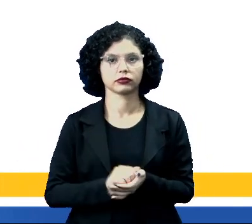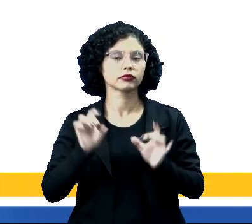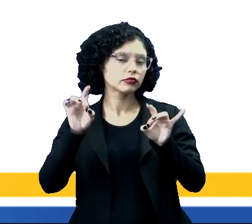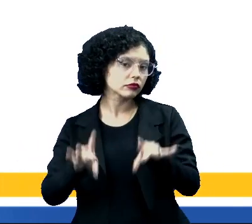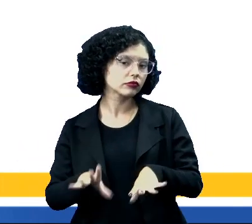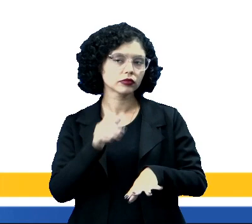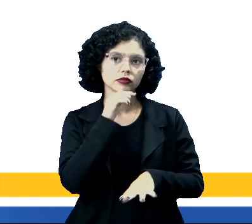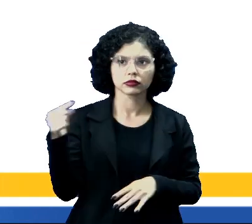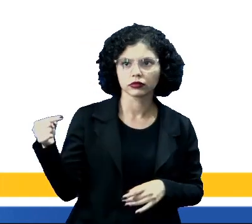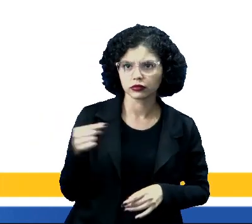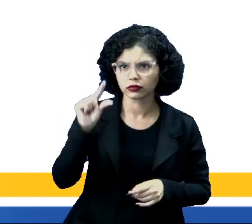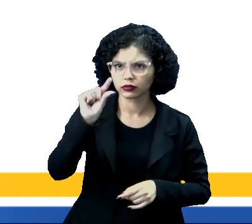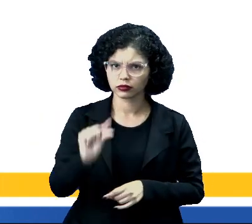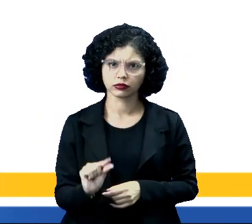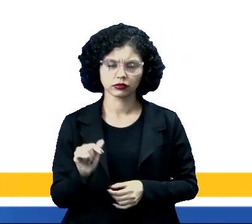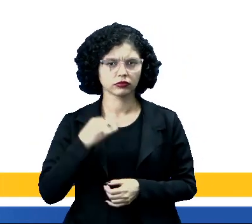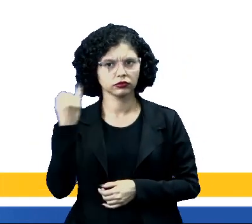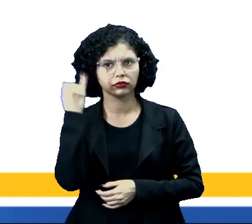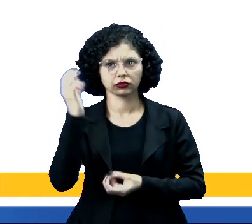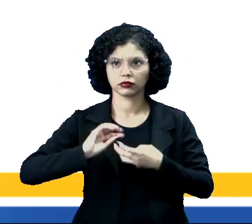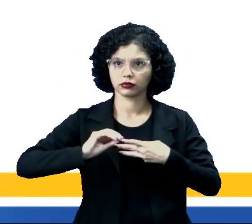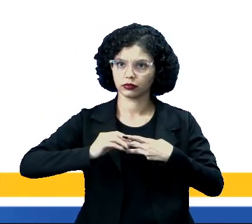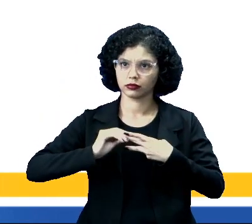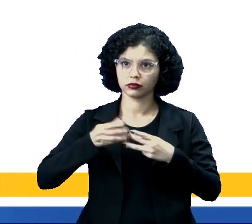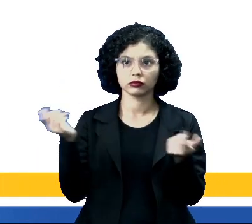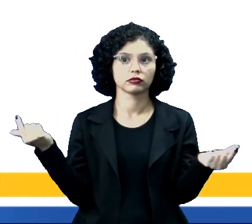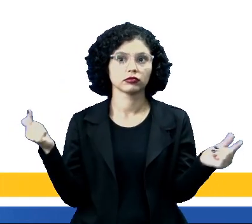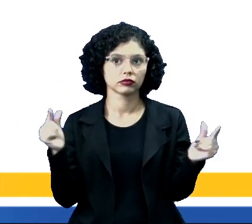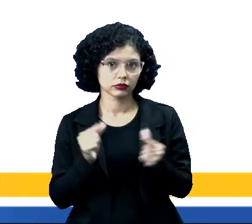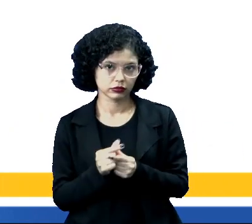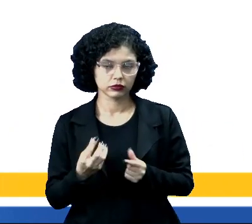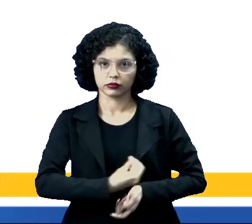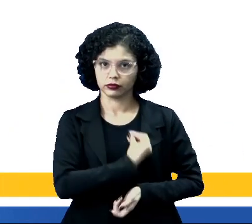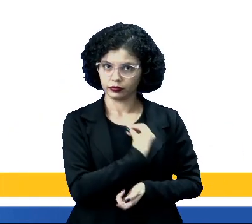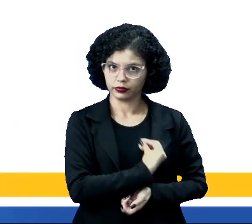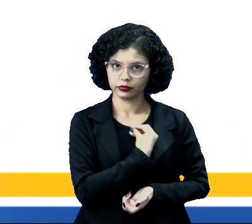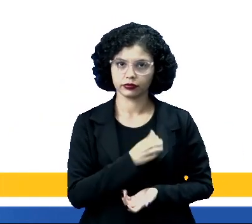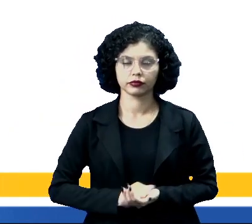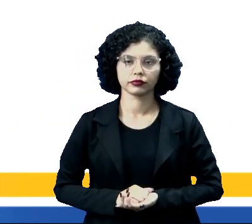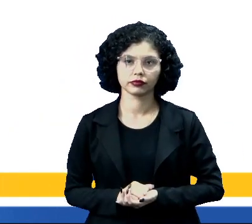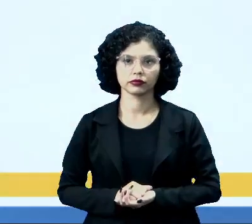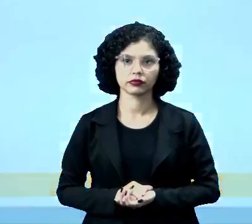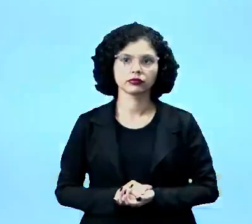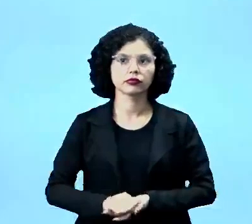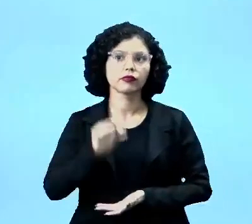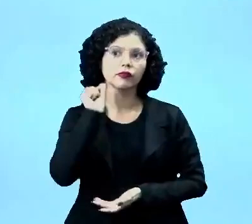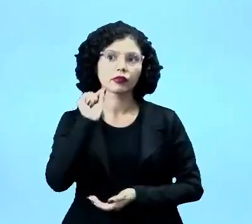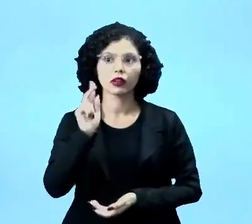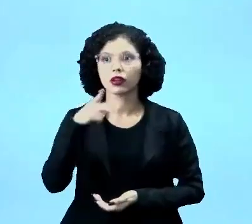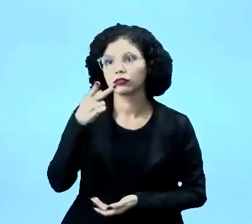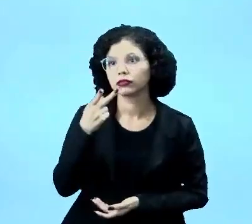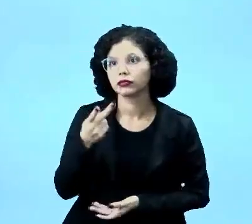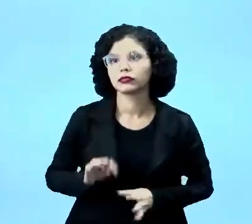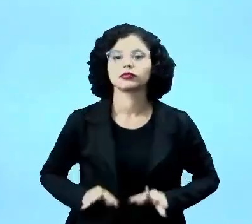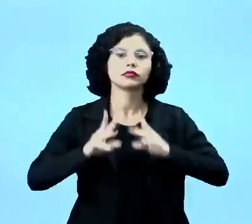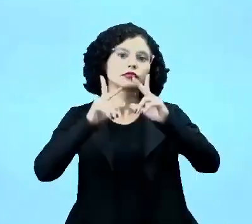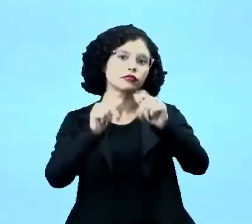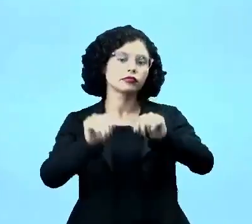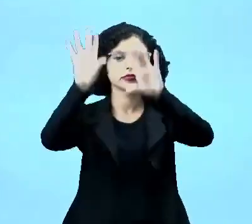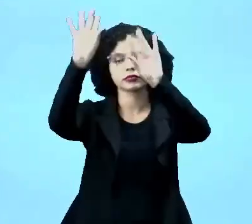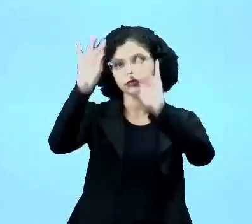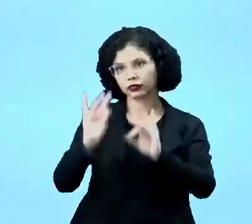por último, e não menos importante, a célula é a menor unidade da vida. O que eu quero dizer com